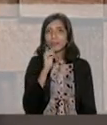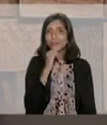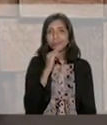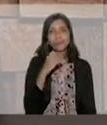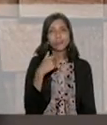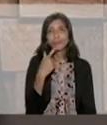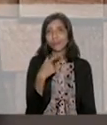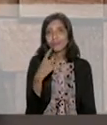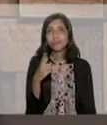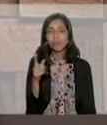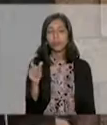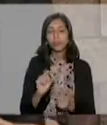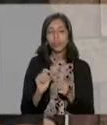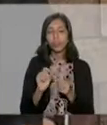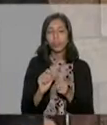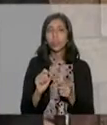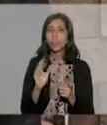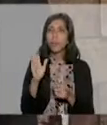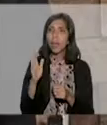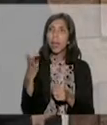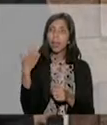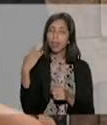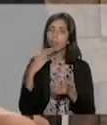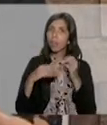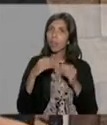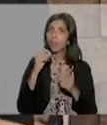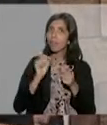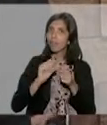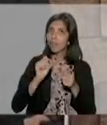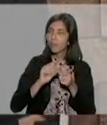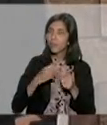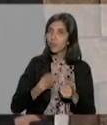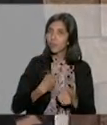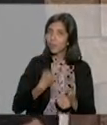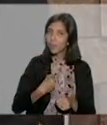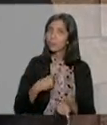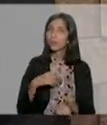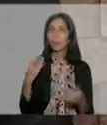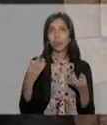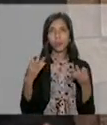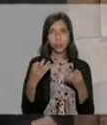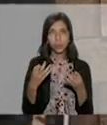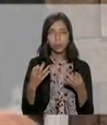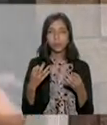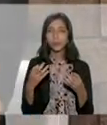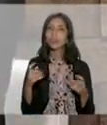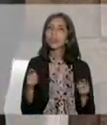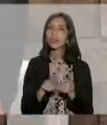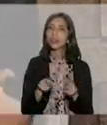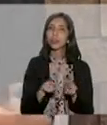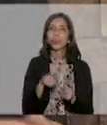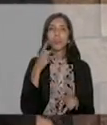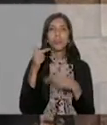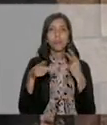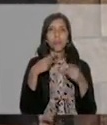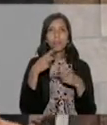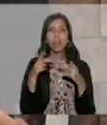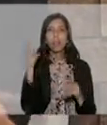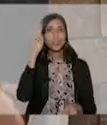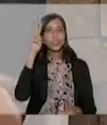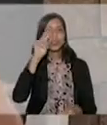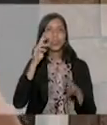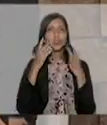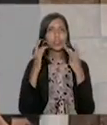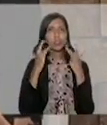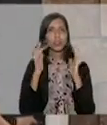não aconteceu. Mas os que ele fez, ele deixou a marca, né? Foi brilhante. Há quem diga que a nossa dramaturgia já